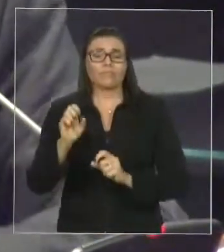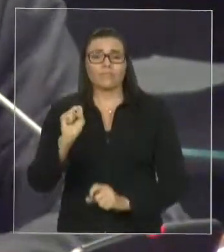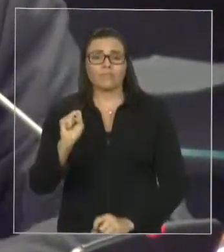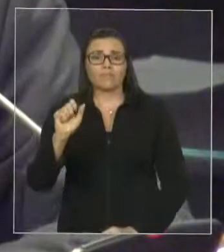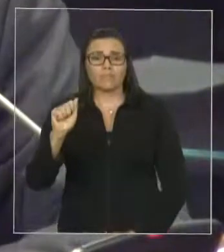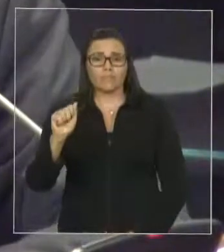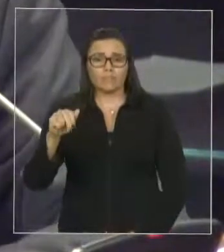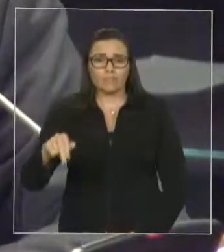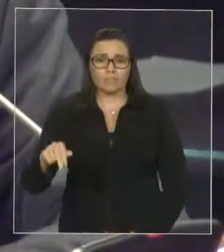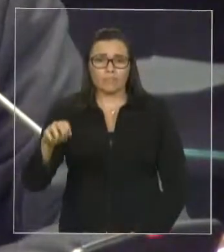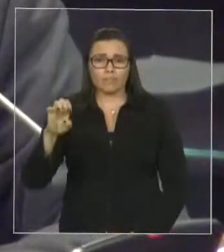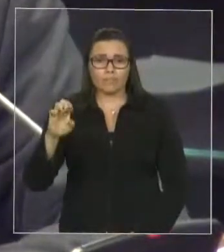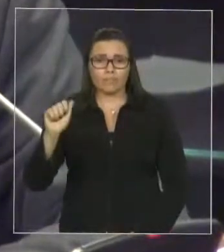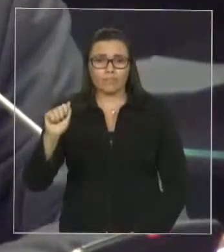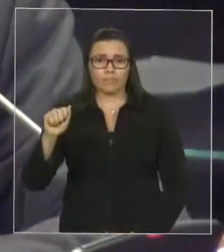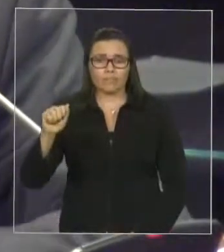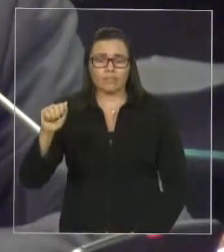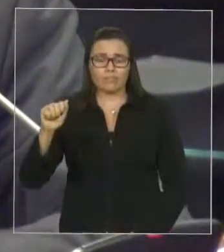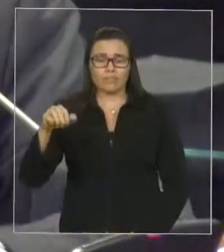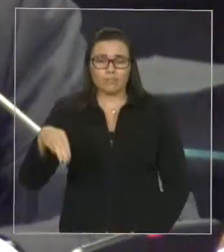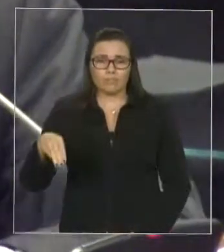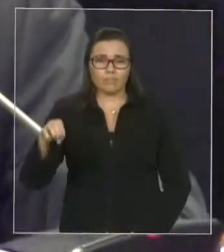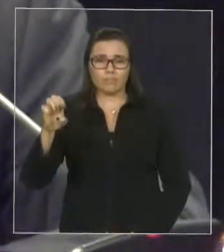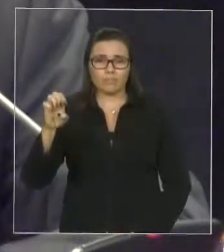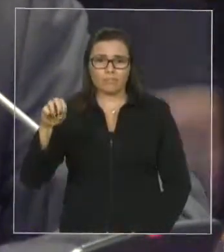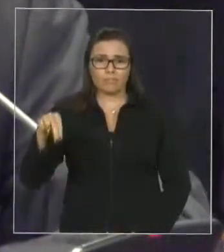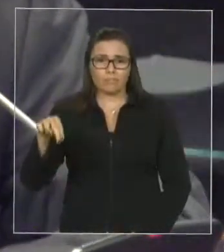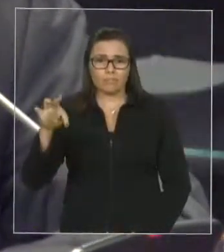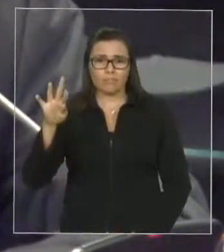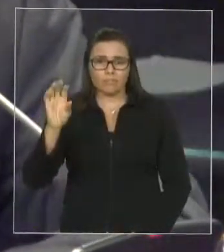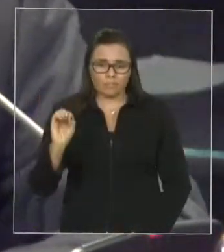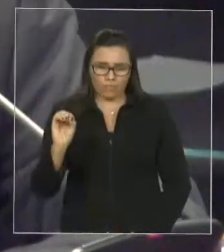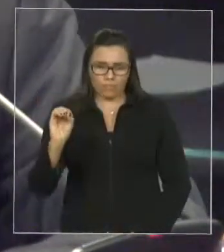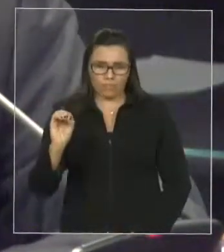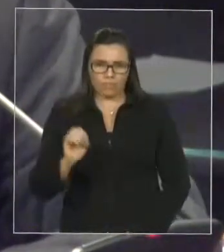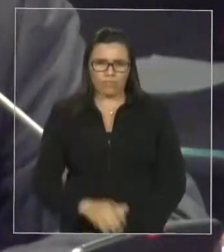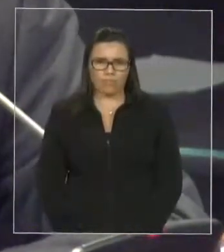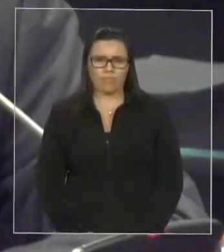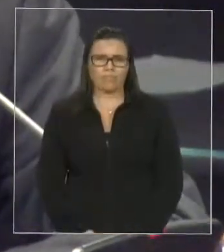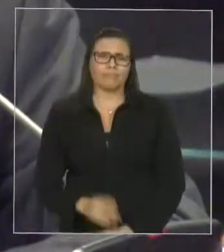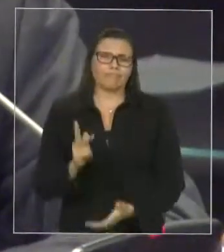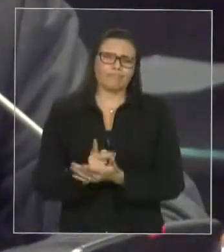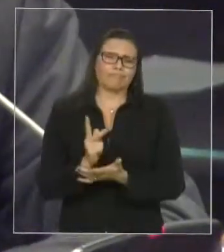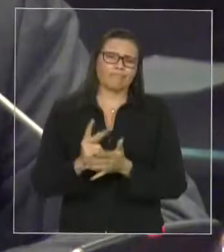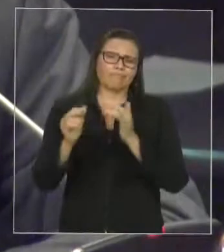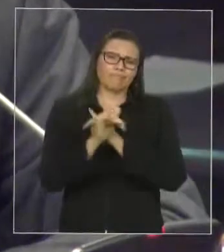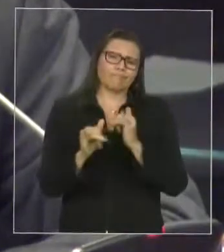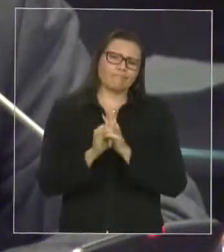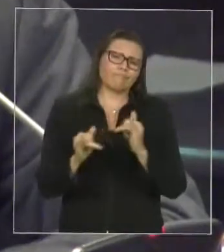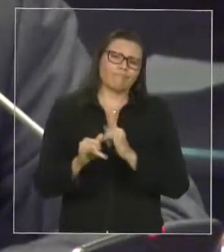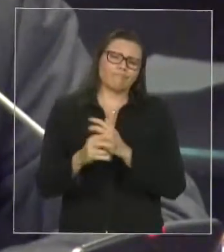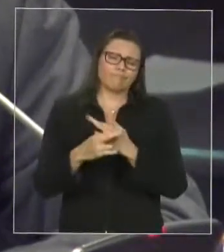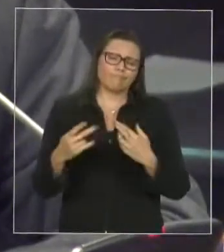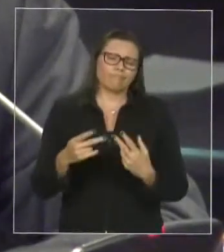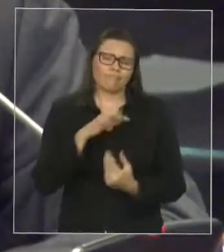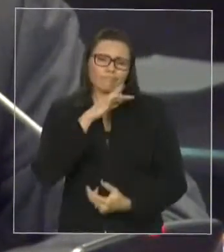uma notícia negativa. A turma do quanto pior melhor, ela não descansa. Ela está todo o tempo, insistentemente, procurando o